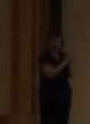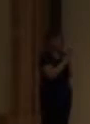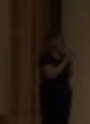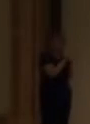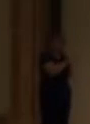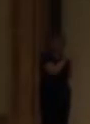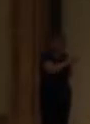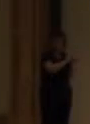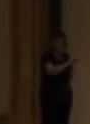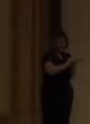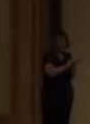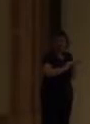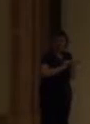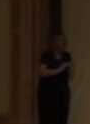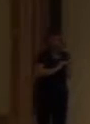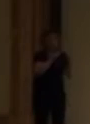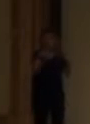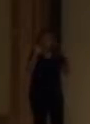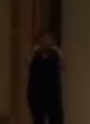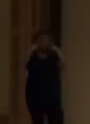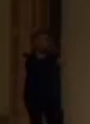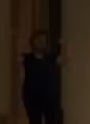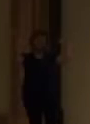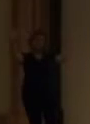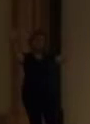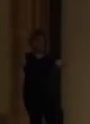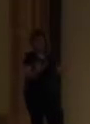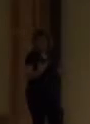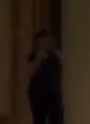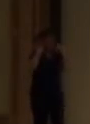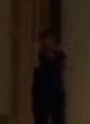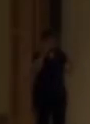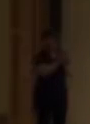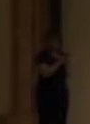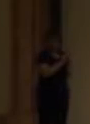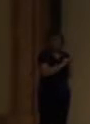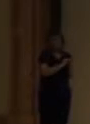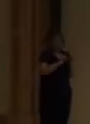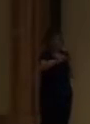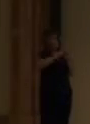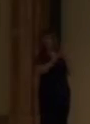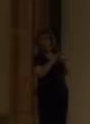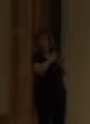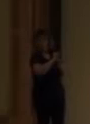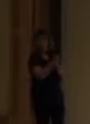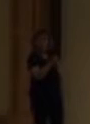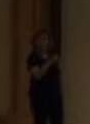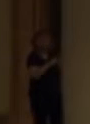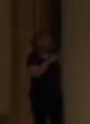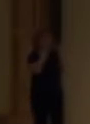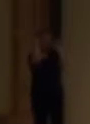e um outro que se chama O Pensamento Selvagem. O Pensamento Selvagem é um livro que eu